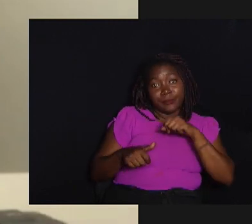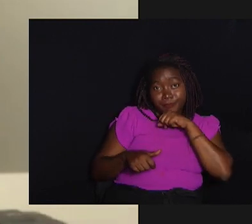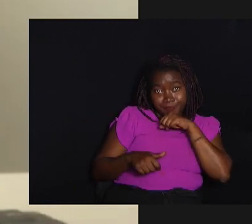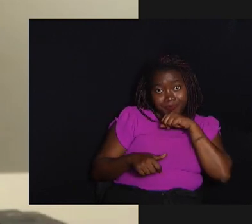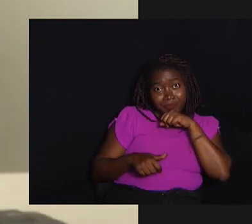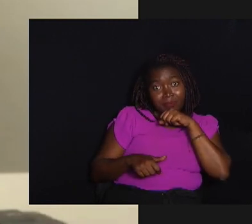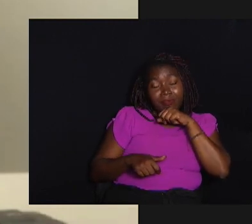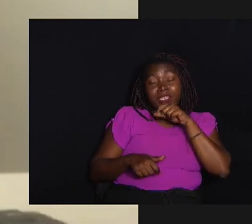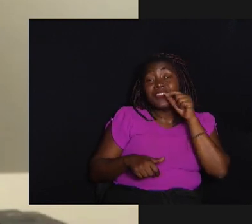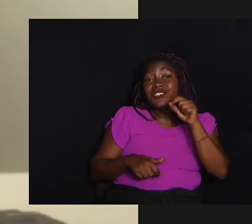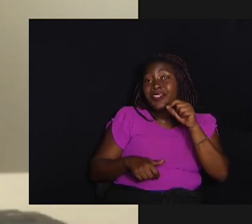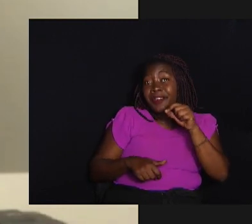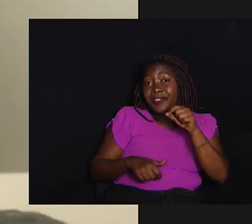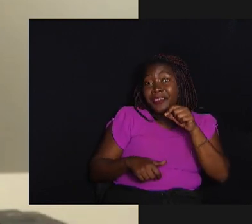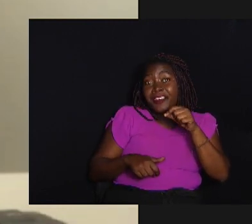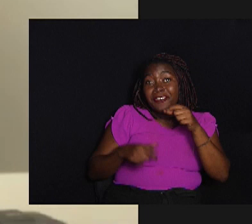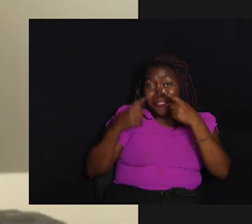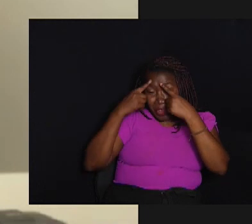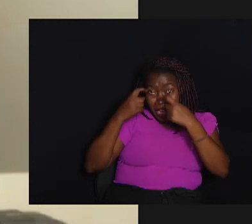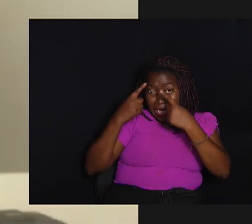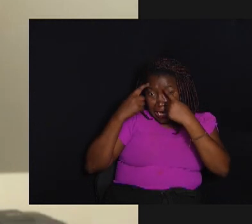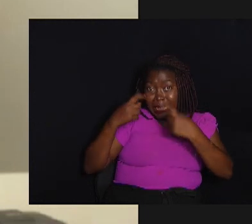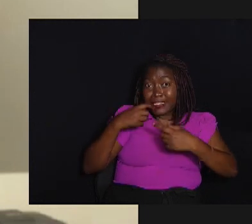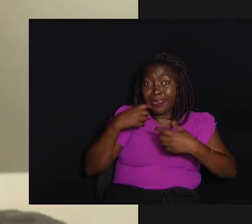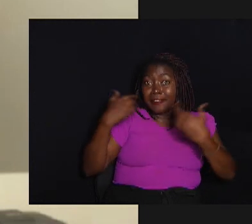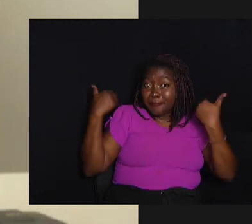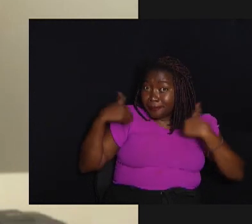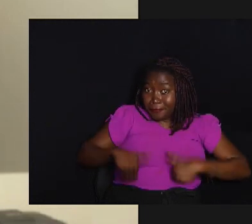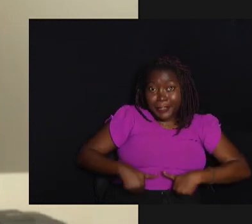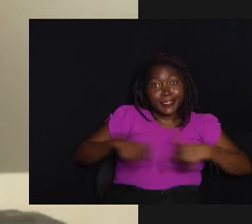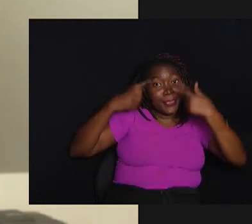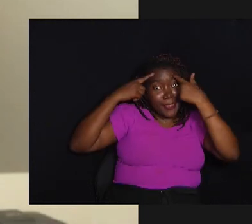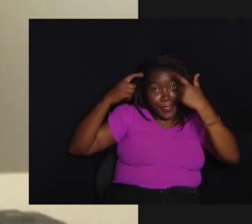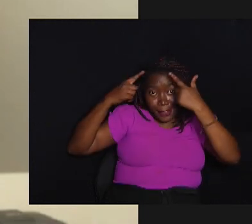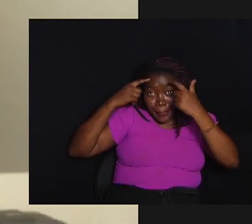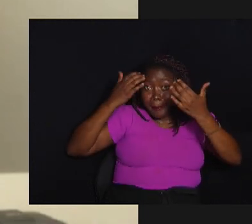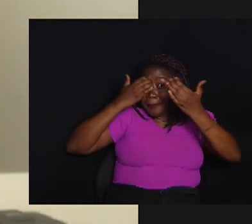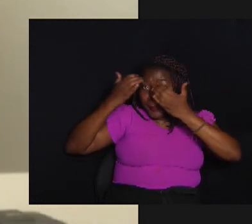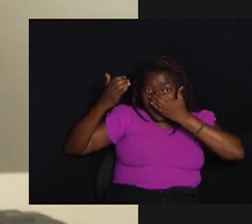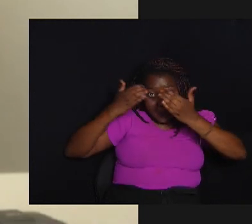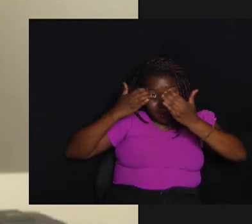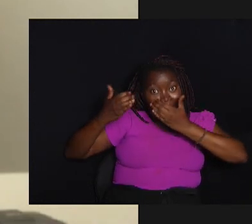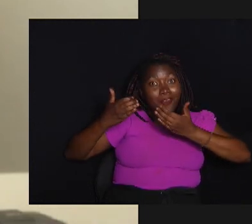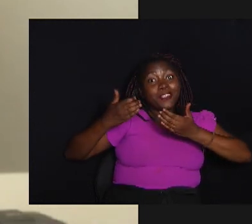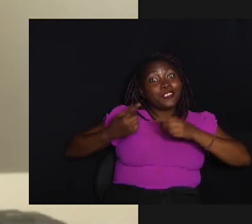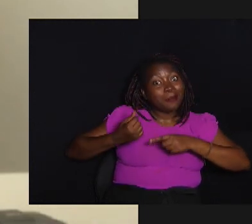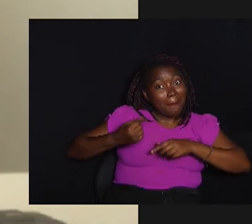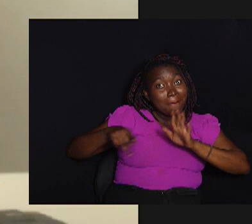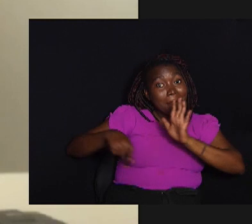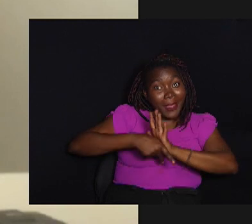no sentido de violência não só física, mas como também a psicológica, a moral, até a patrimonial, que usam dessa